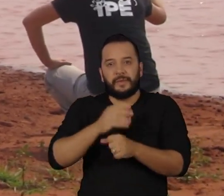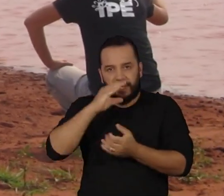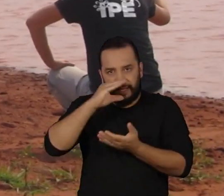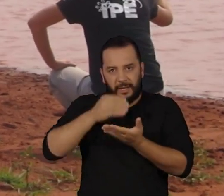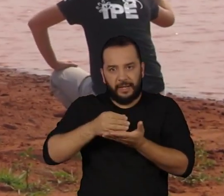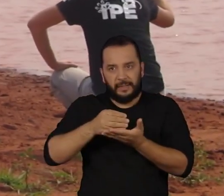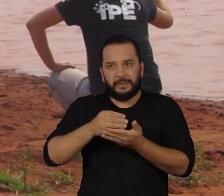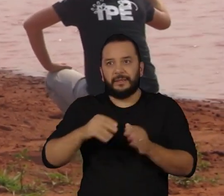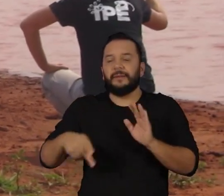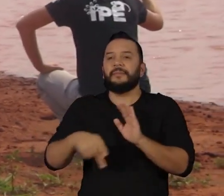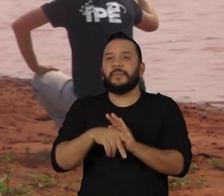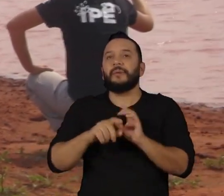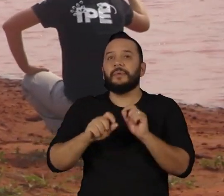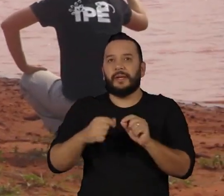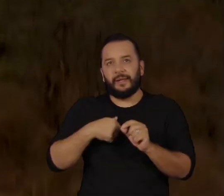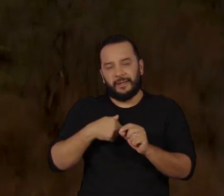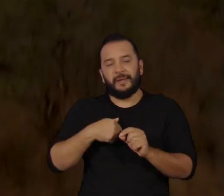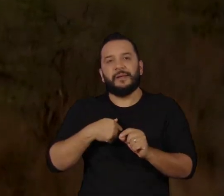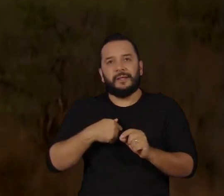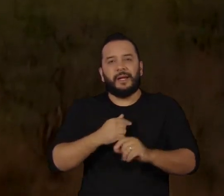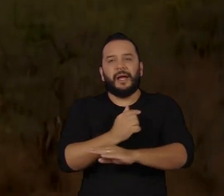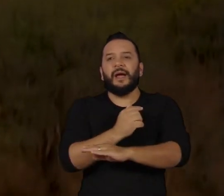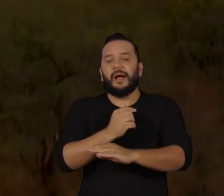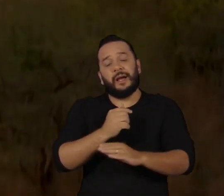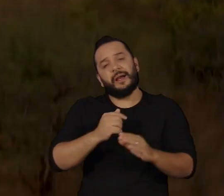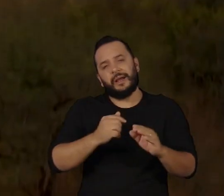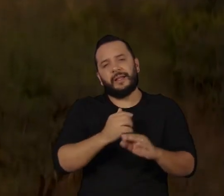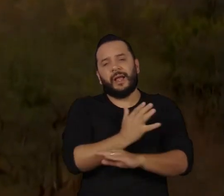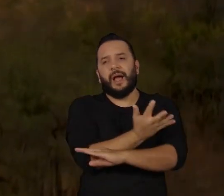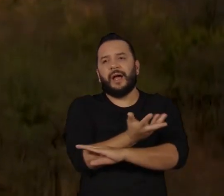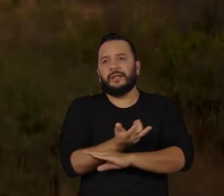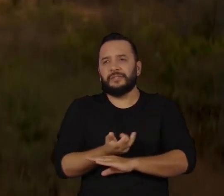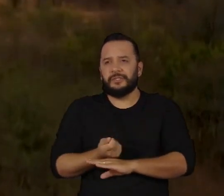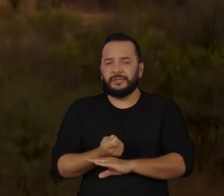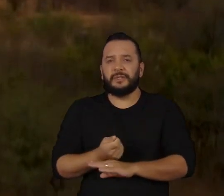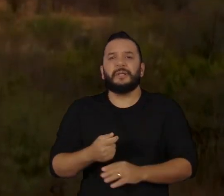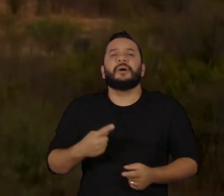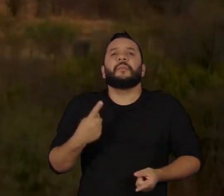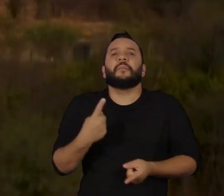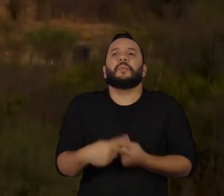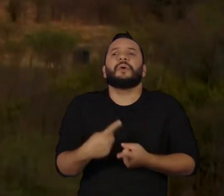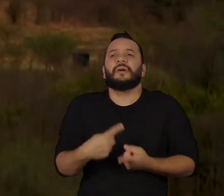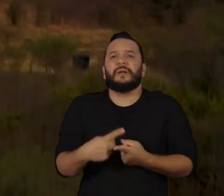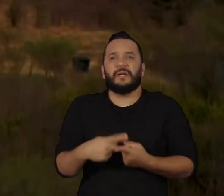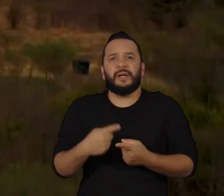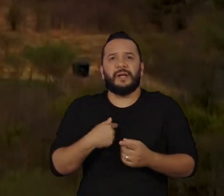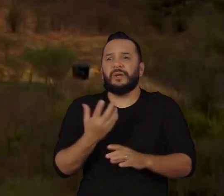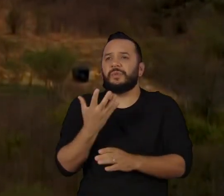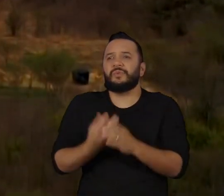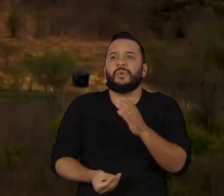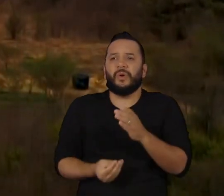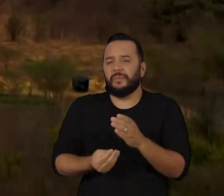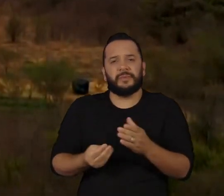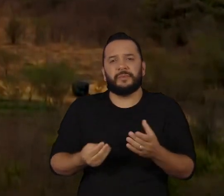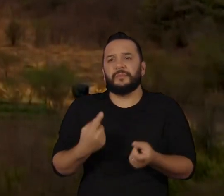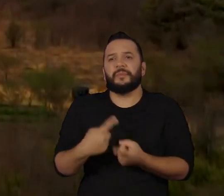melhor, dos fatores que levaram ao desaparecimento do animal naquele bioma.